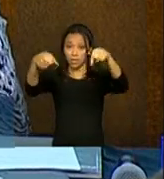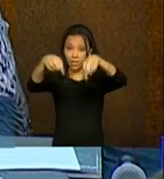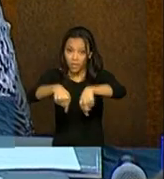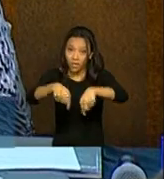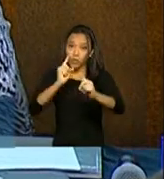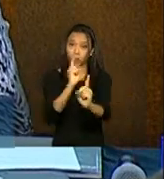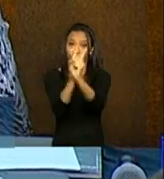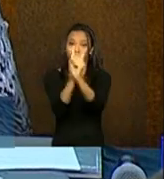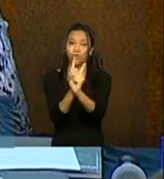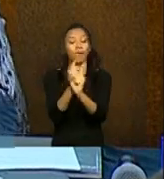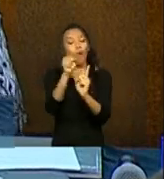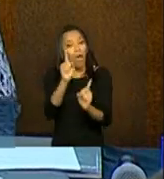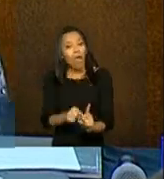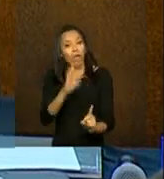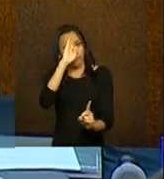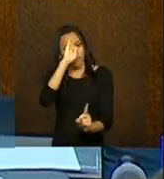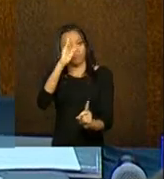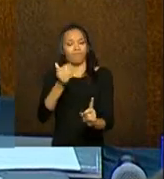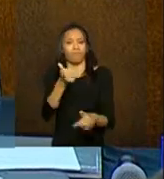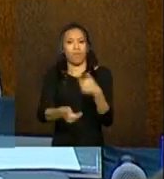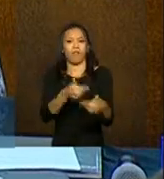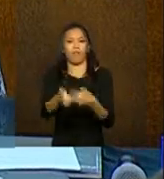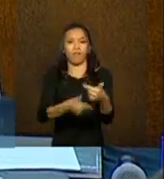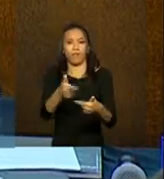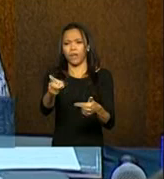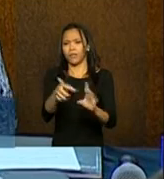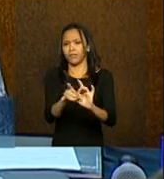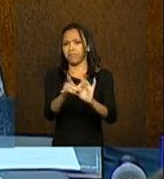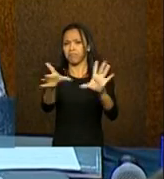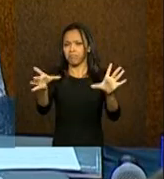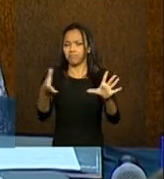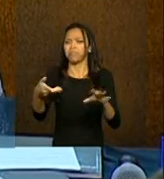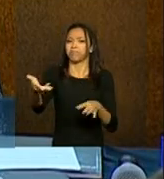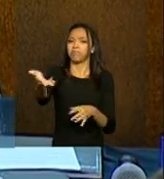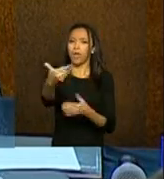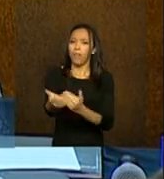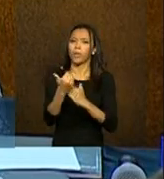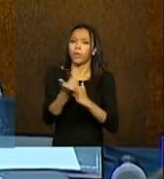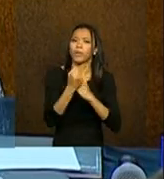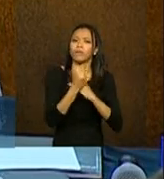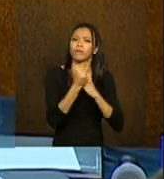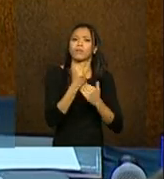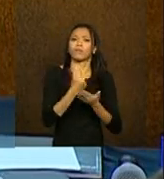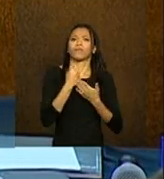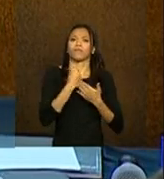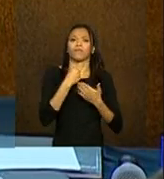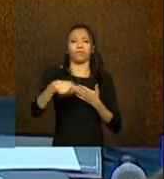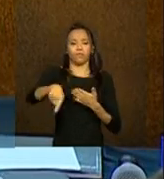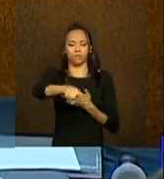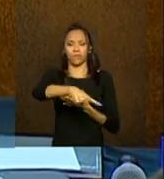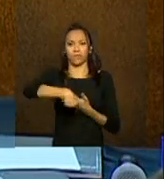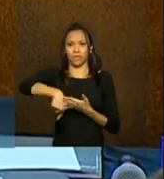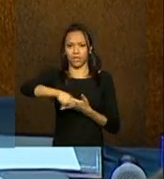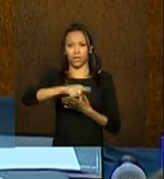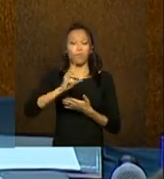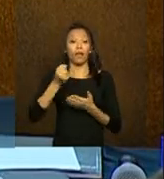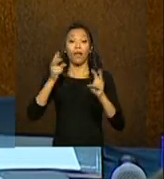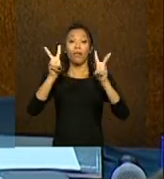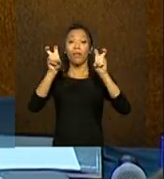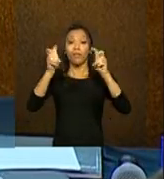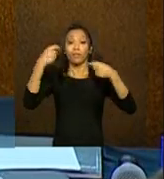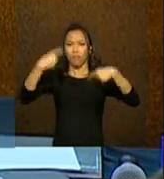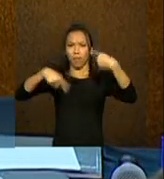estabelecidas como prioritárias, se dispuseram, tem sempre estado aqui conosco para fazer o debate